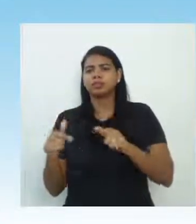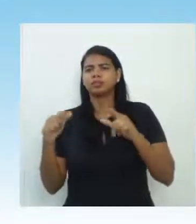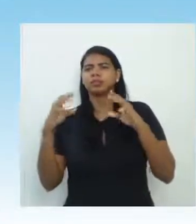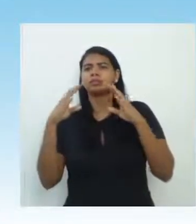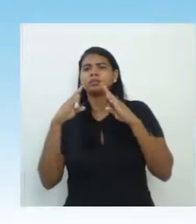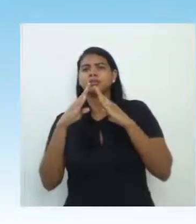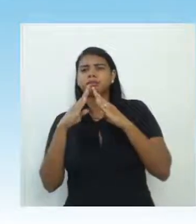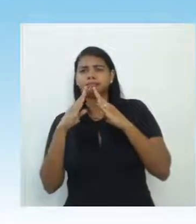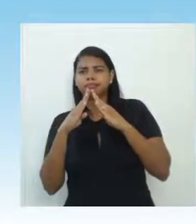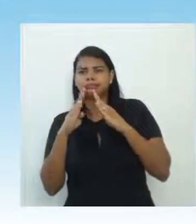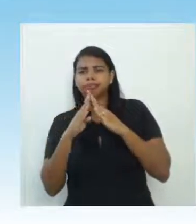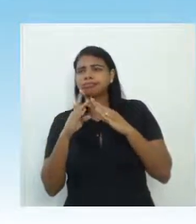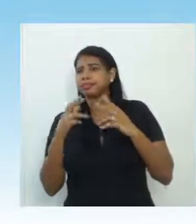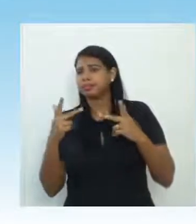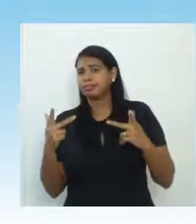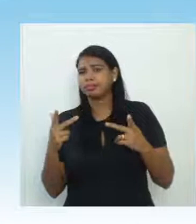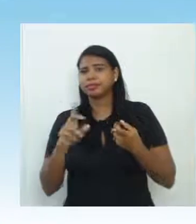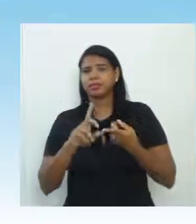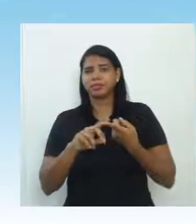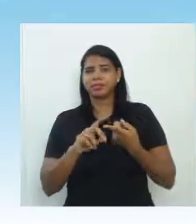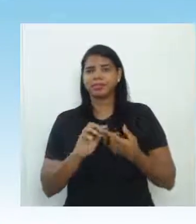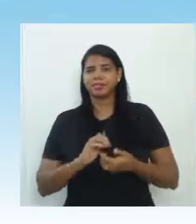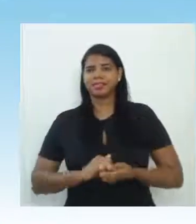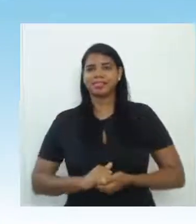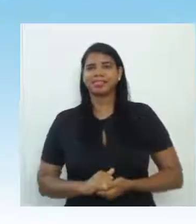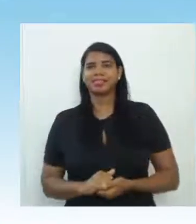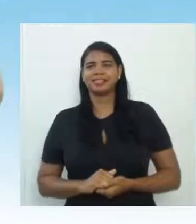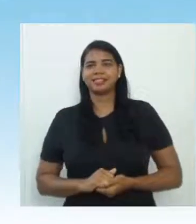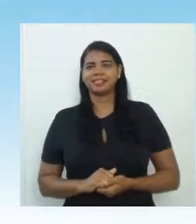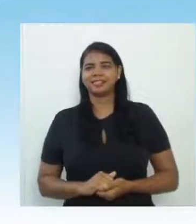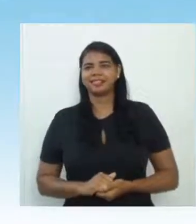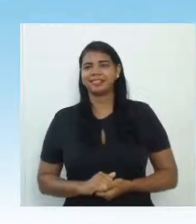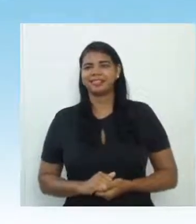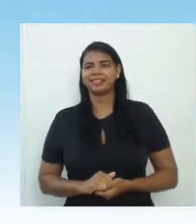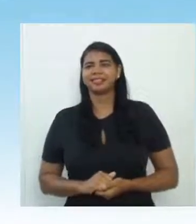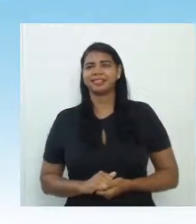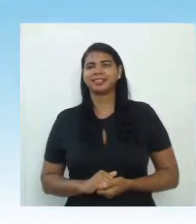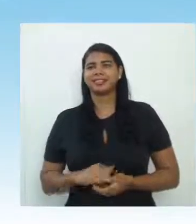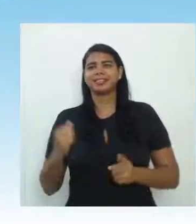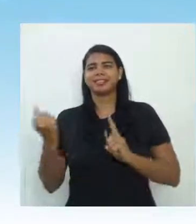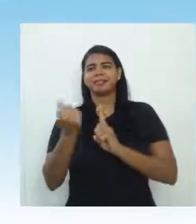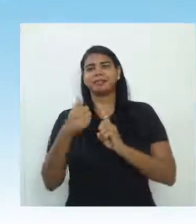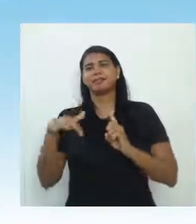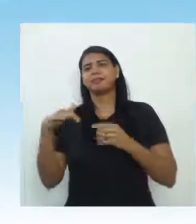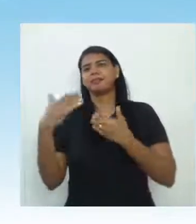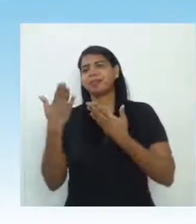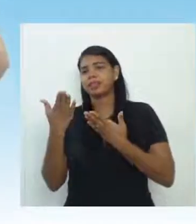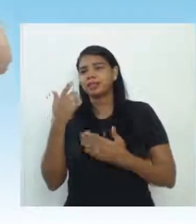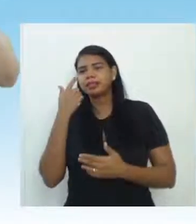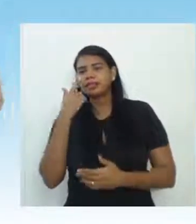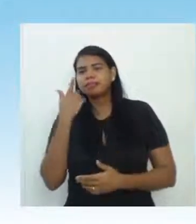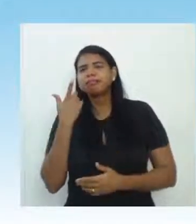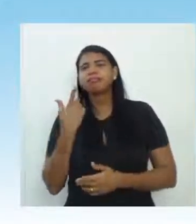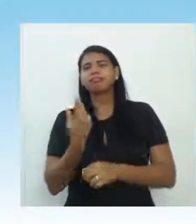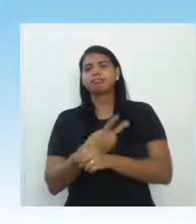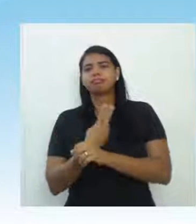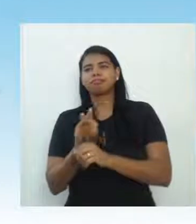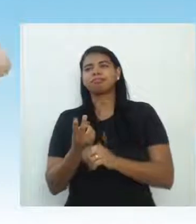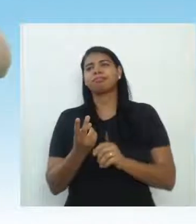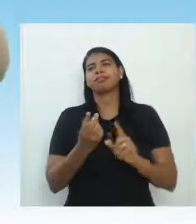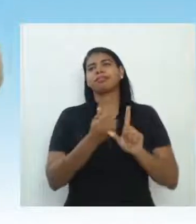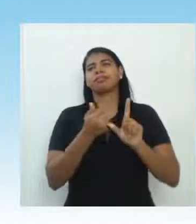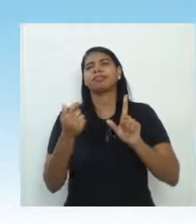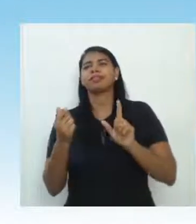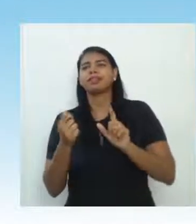moradia, entre outras coisas. Exato, são todos direitos sociais. Depois vocês abram, entra no Google, digita